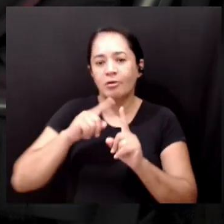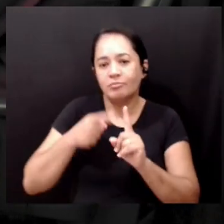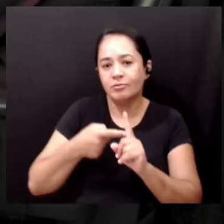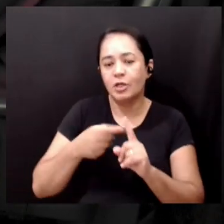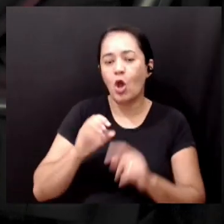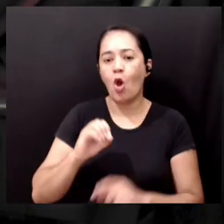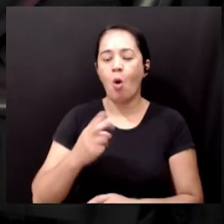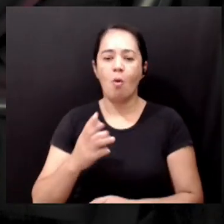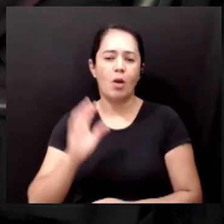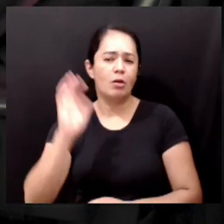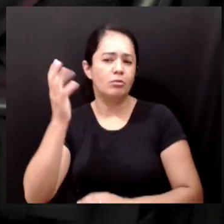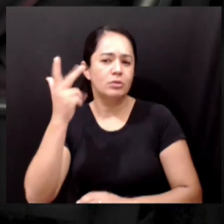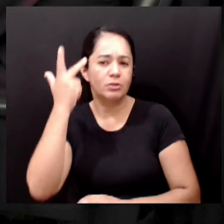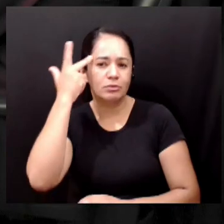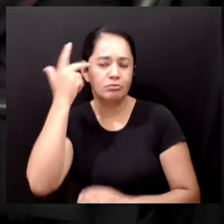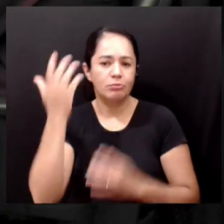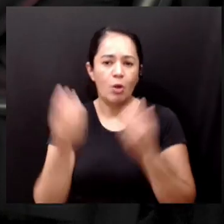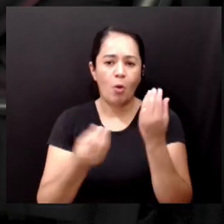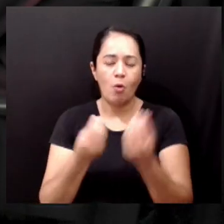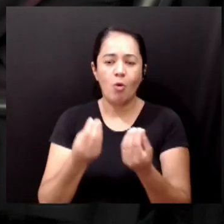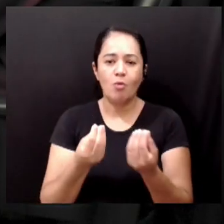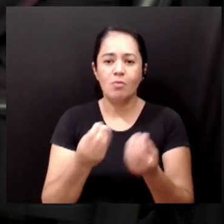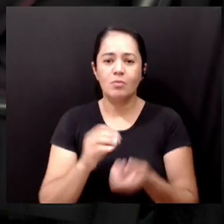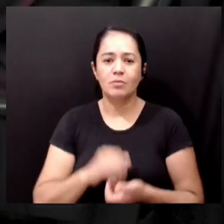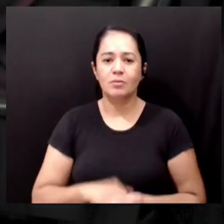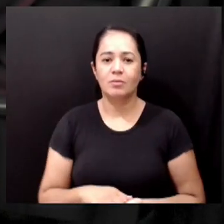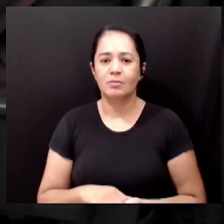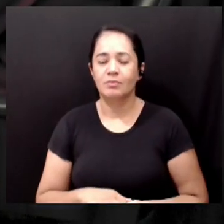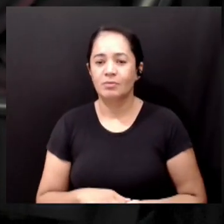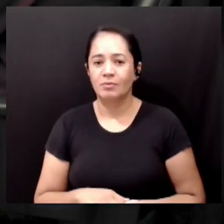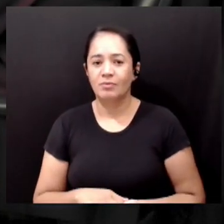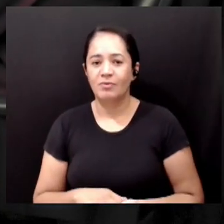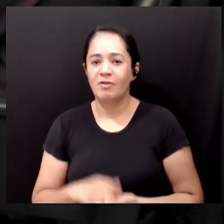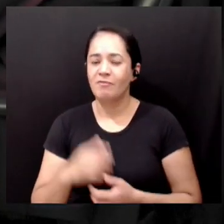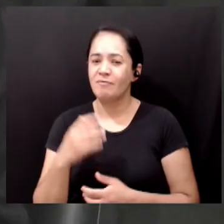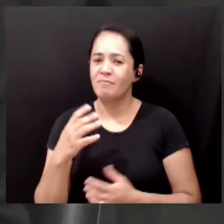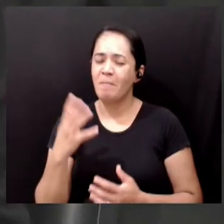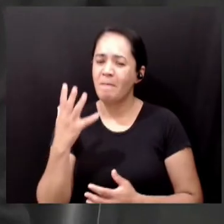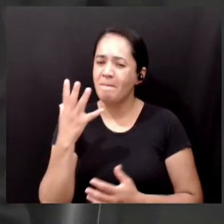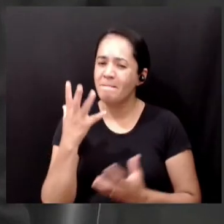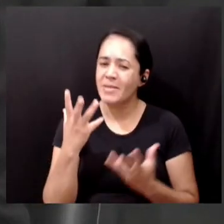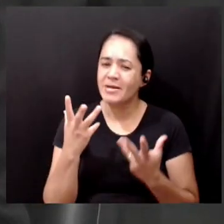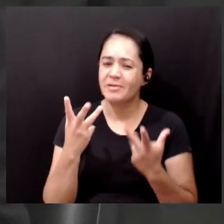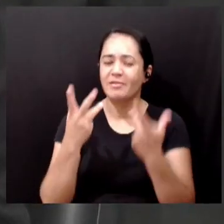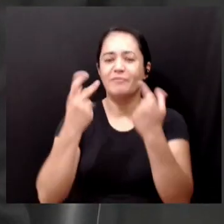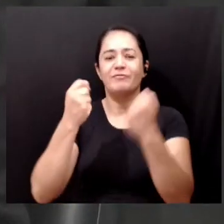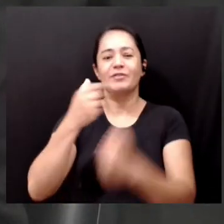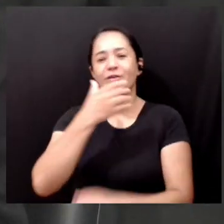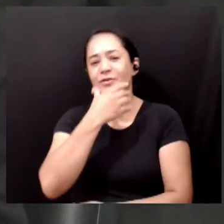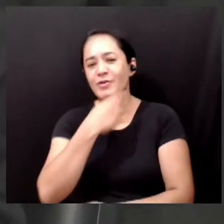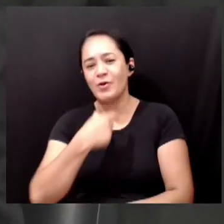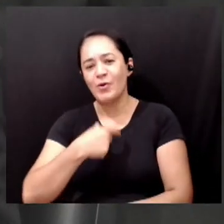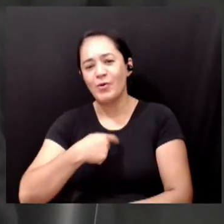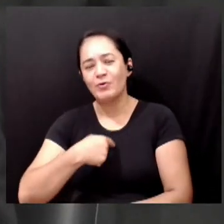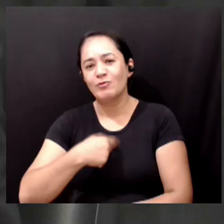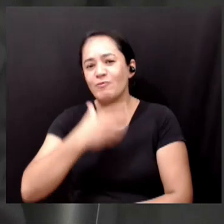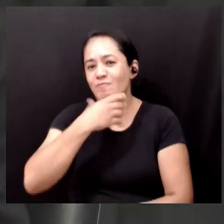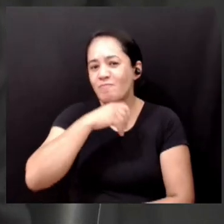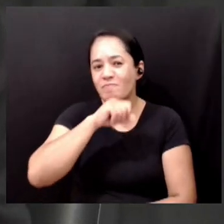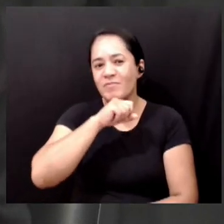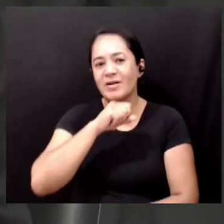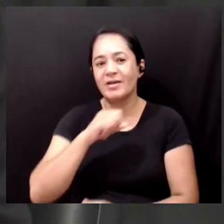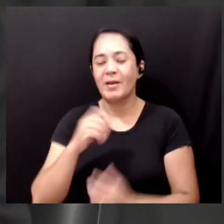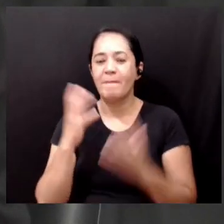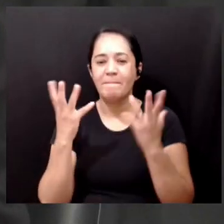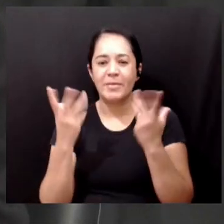isso, ser pai para você? Foi maravilhoso, Mirna. É maravilhoso ser pai, é uma coisa fantástica. Só quem experimenta mesmo